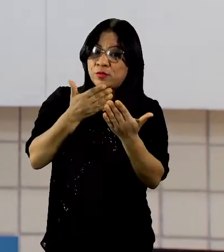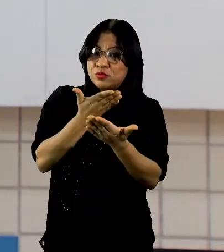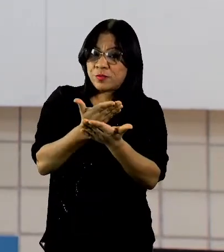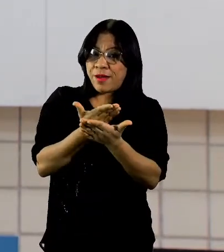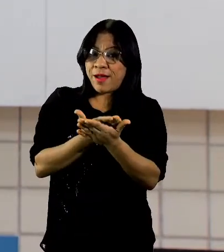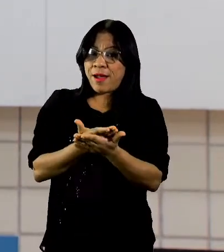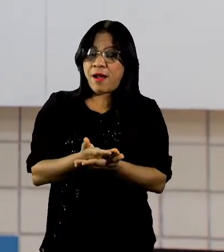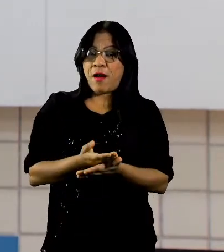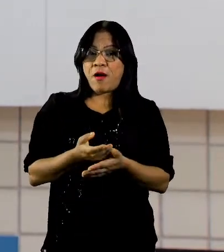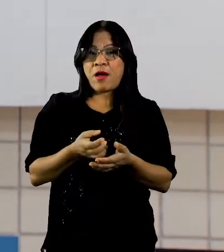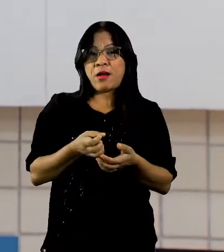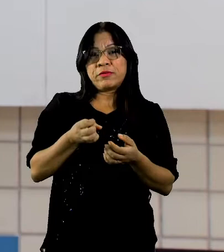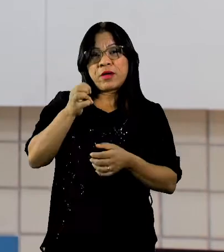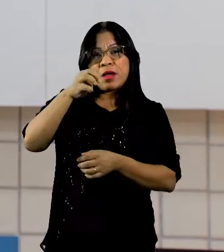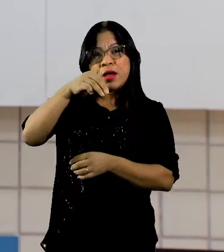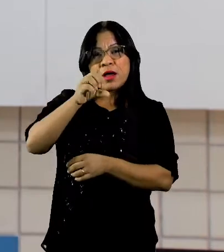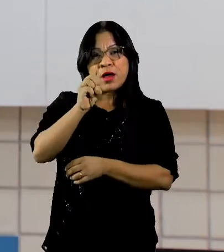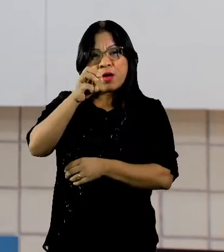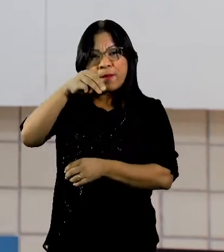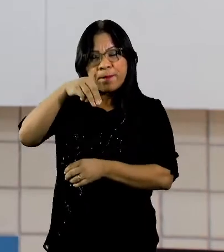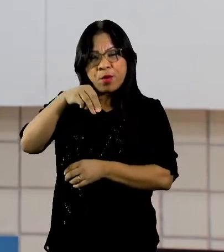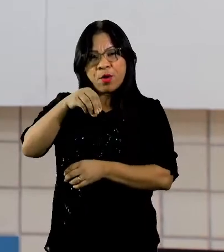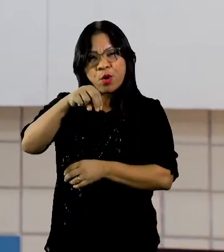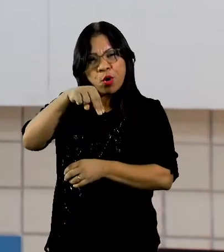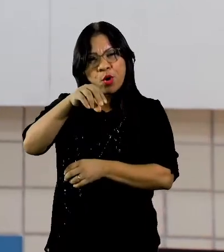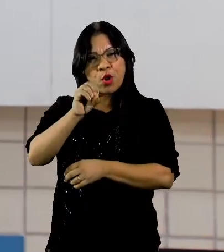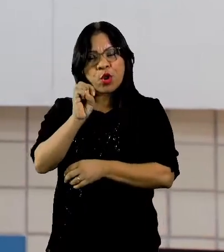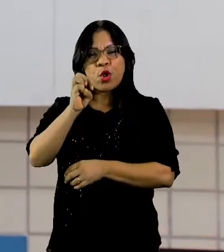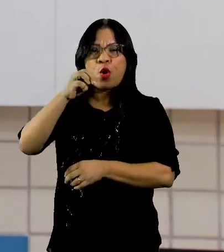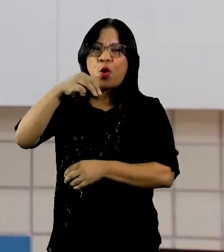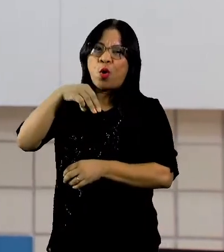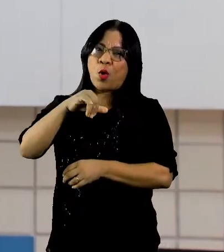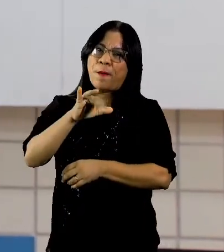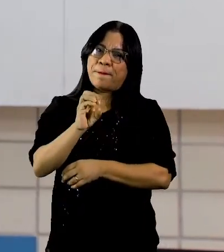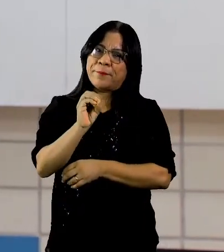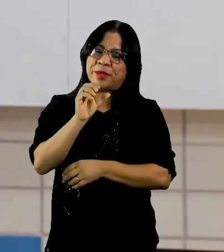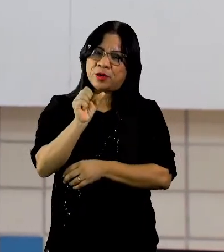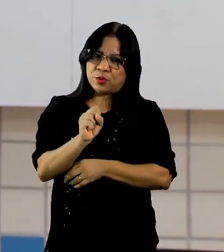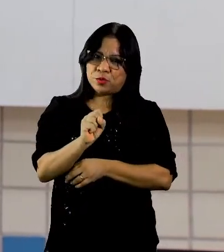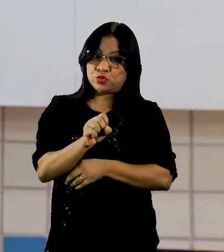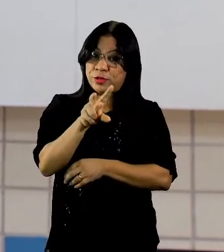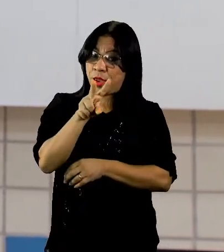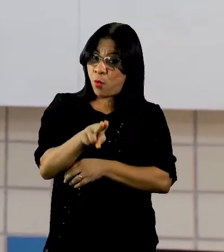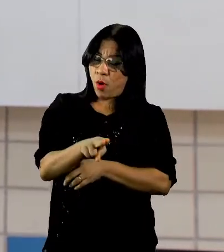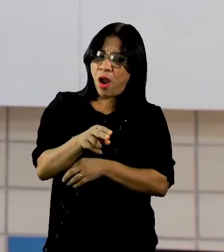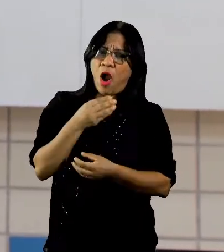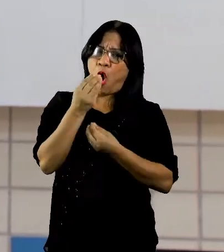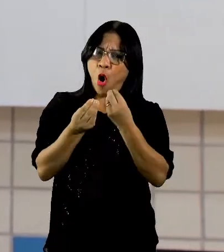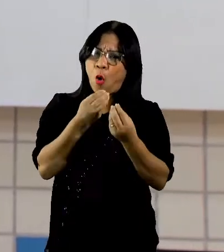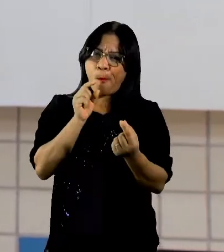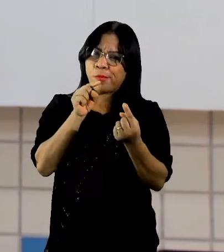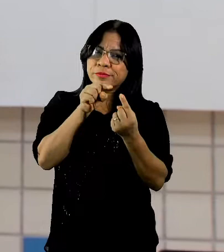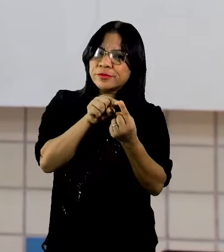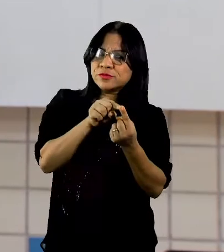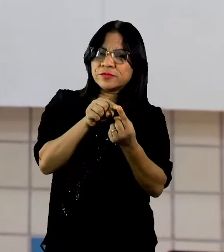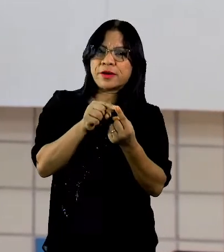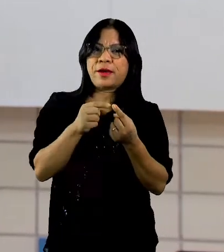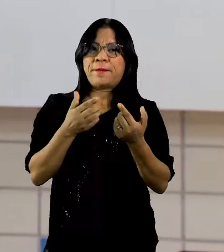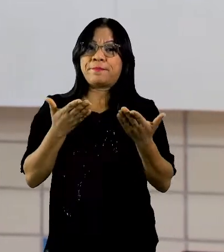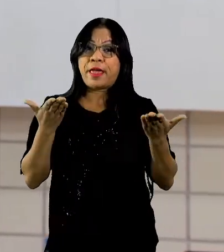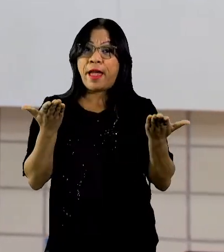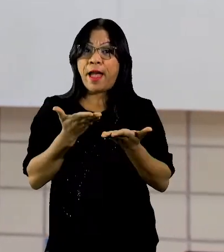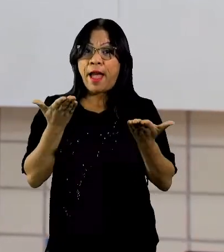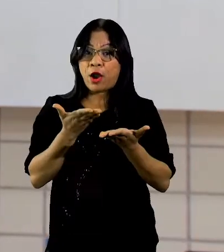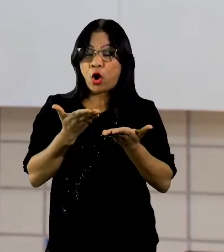semelhantes. O que são monômios semelhantes, o que a gente faz com eles, como que nós podemos identificar. Então, para isso, nós vamos agora para a nossa